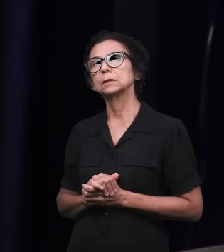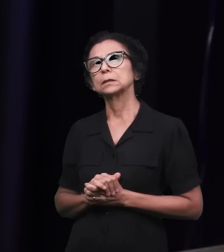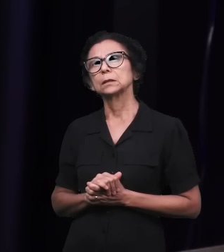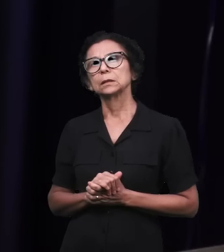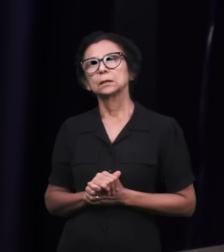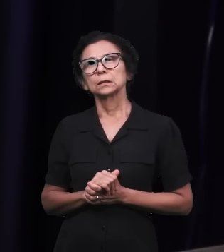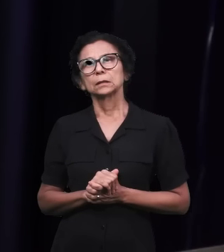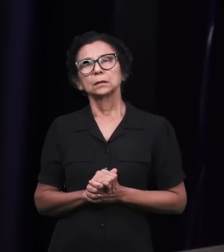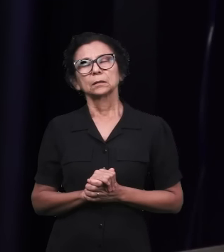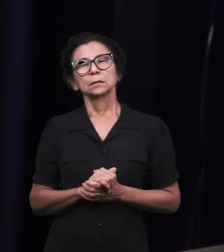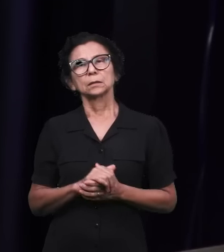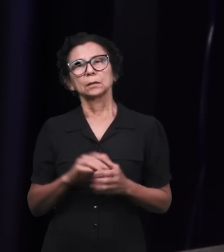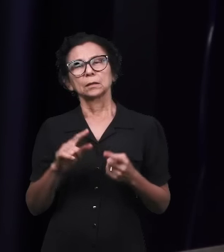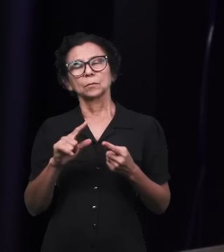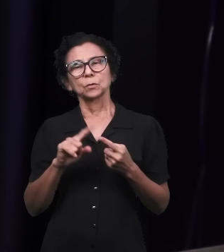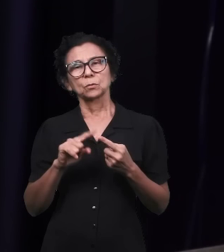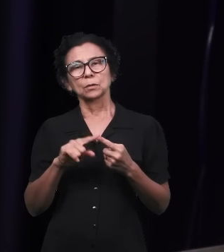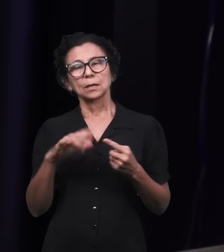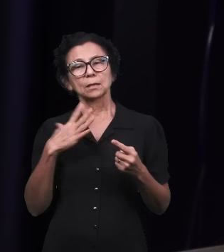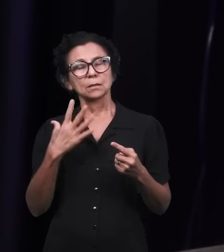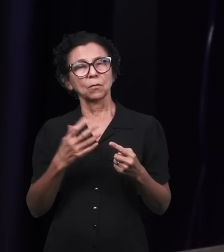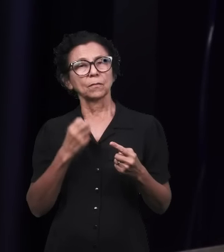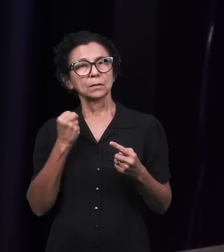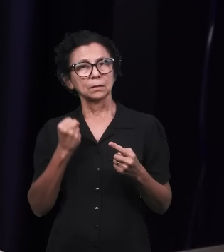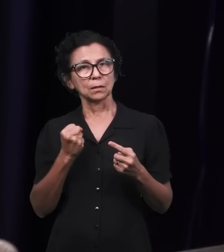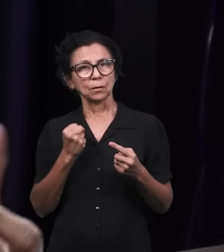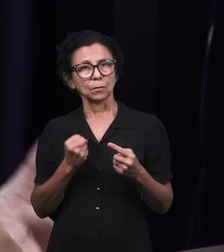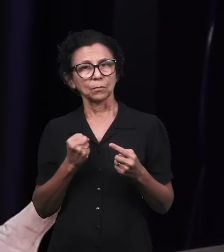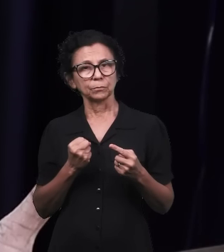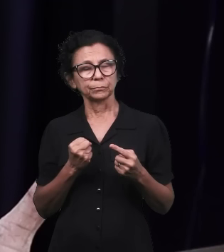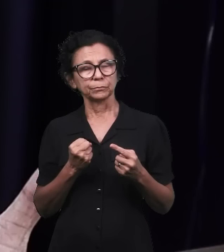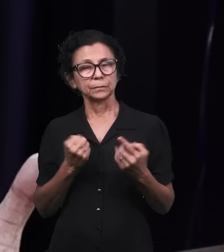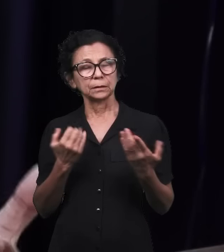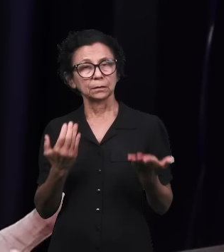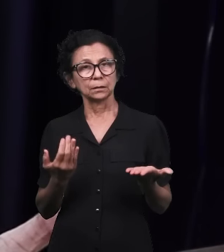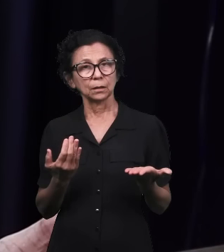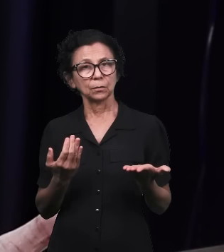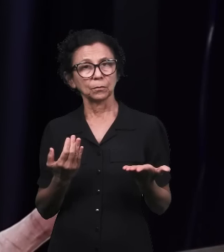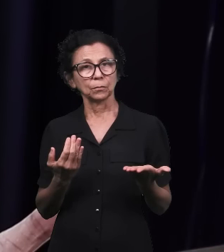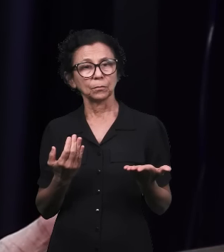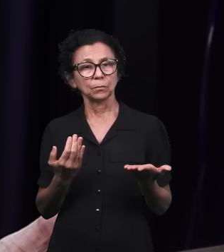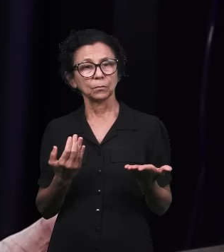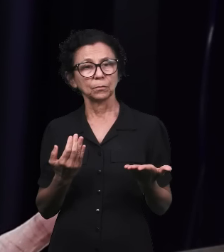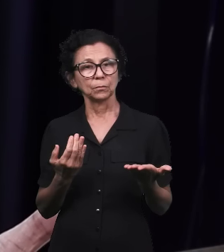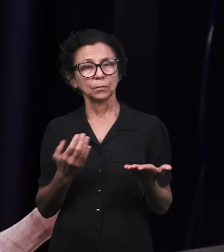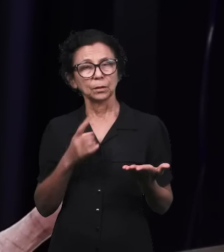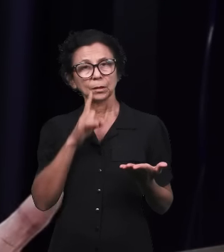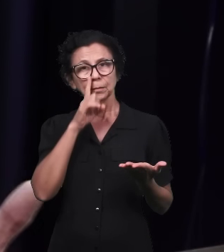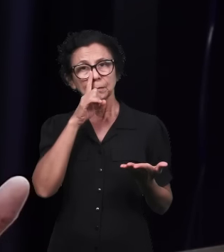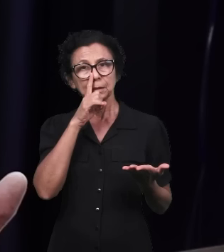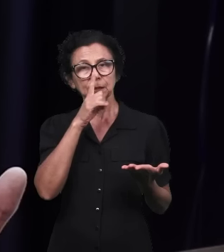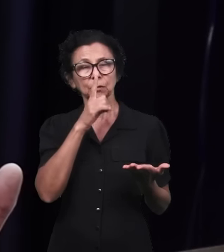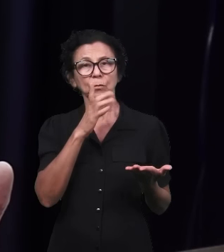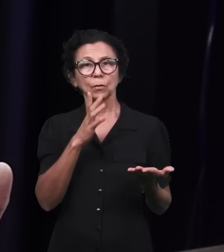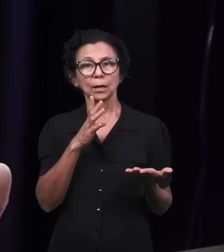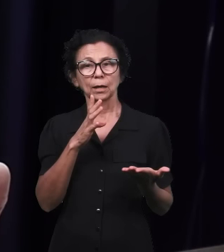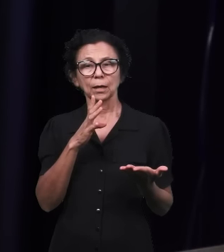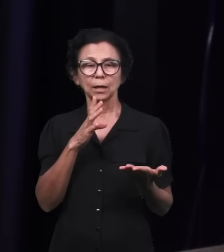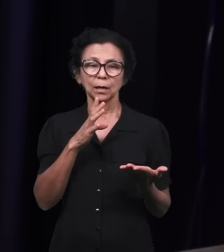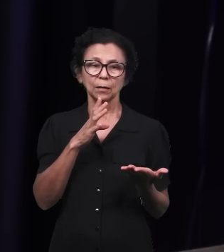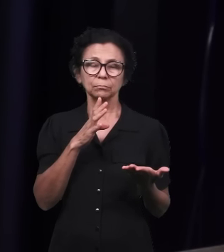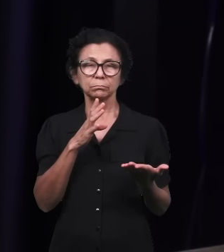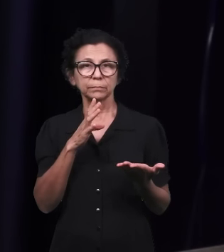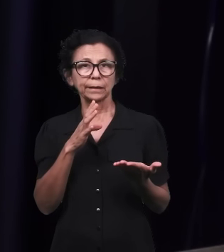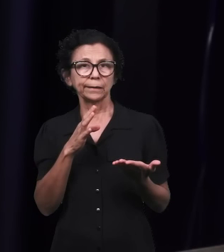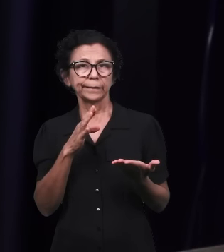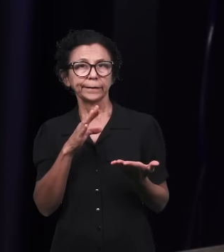salvação. Qual é o grande perigo? É quando há uma mistura nessa palavra. Há um texto na Bíblia que diz assim,